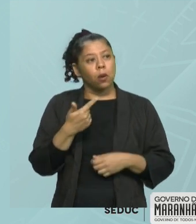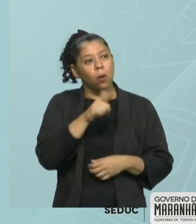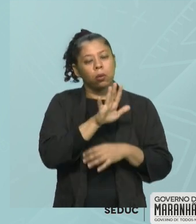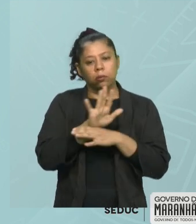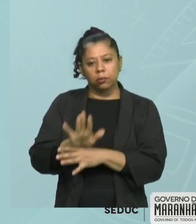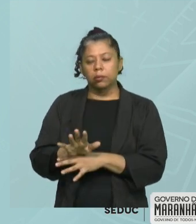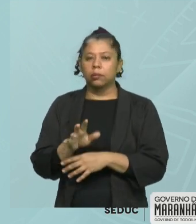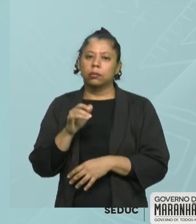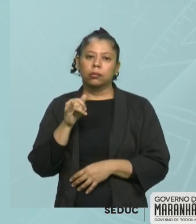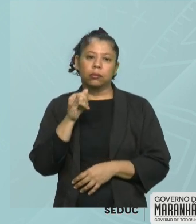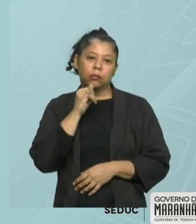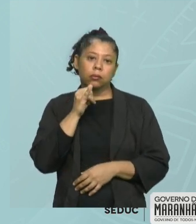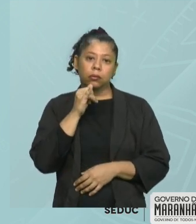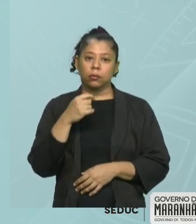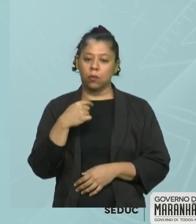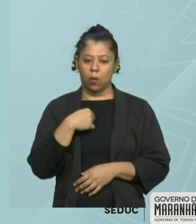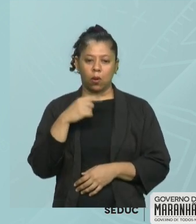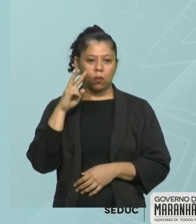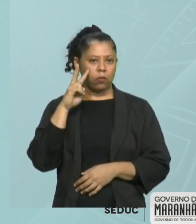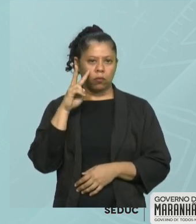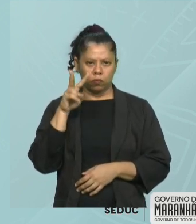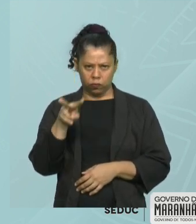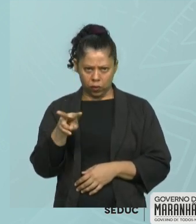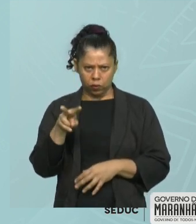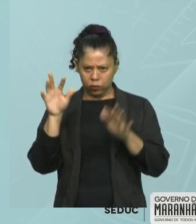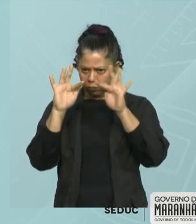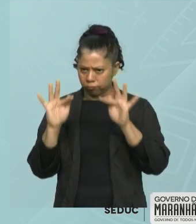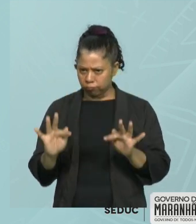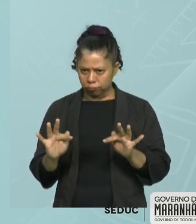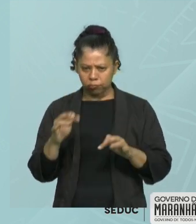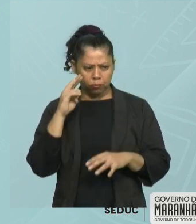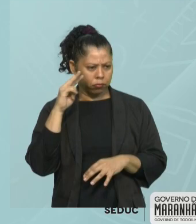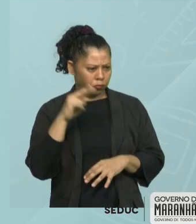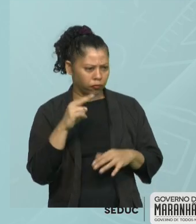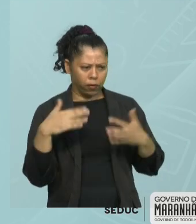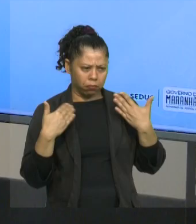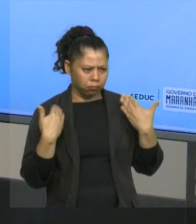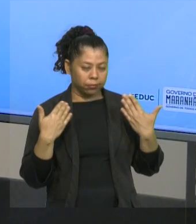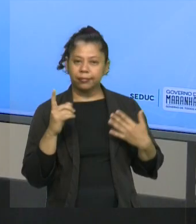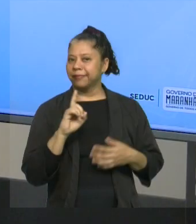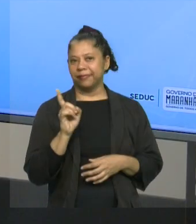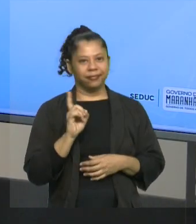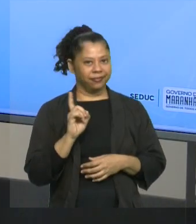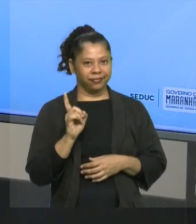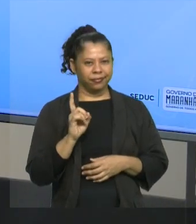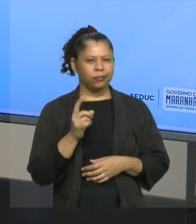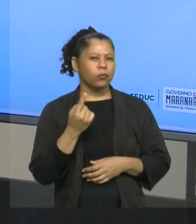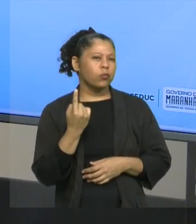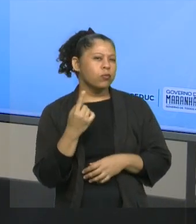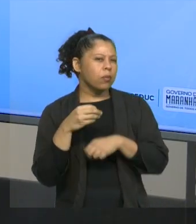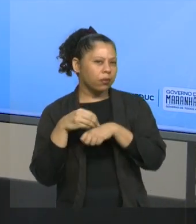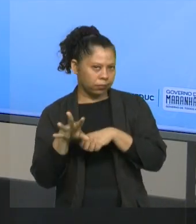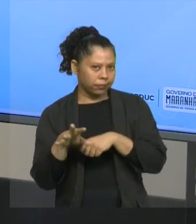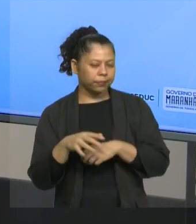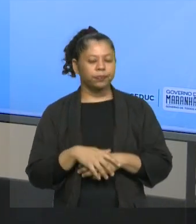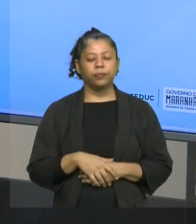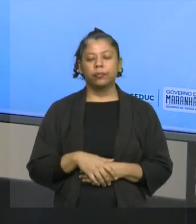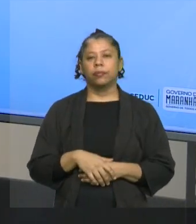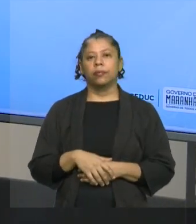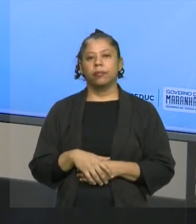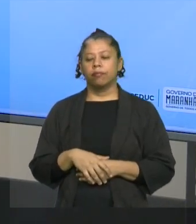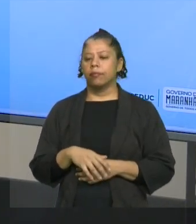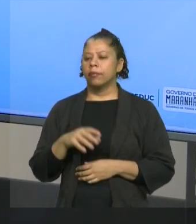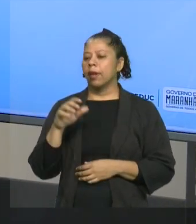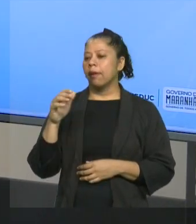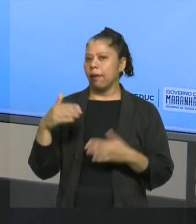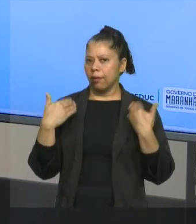Eu não visualizamos a felicidade, a alegria. Uma dica. Quando eu quero visualizar a